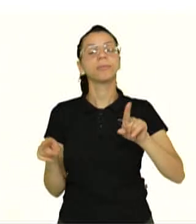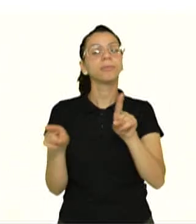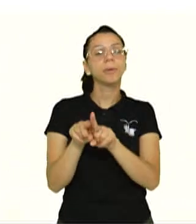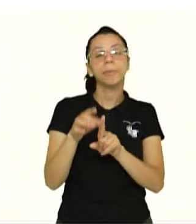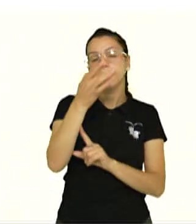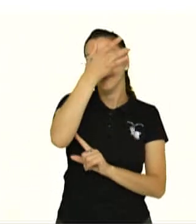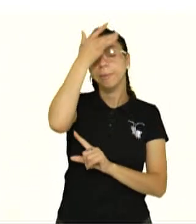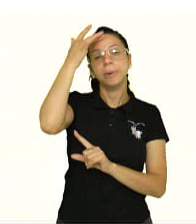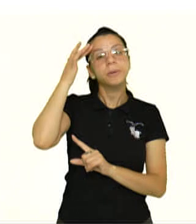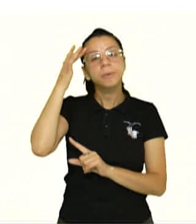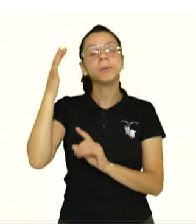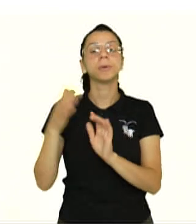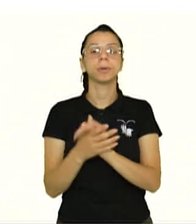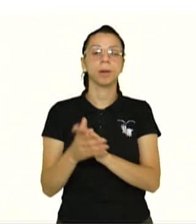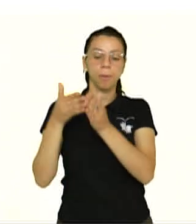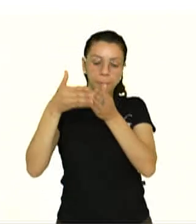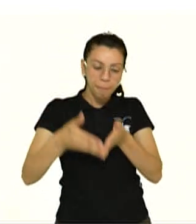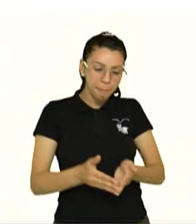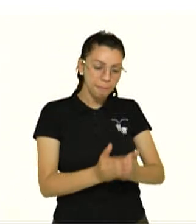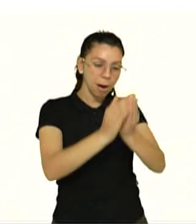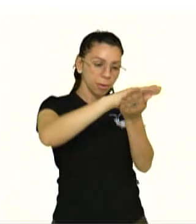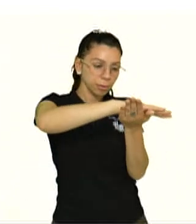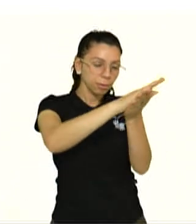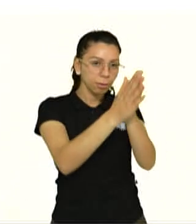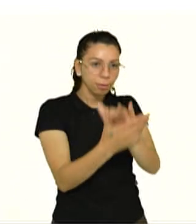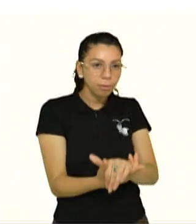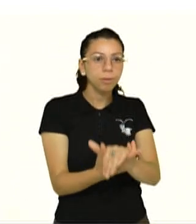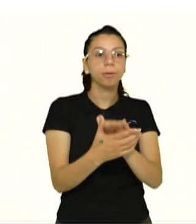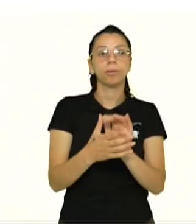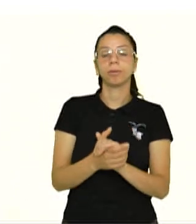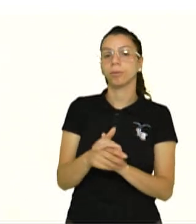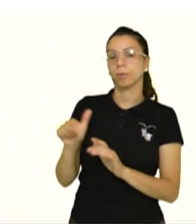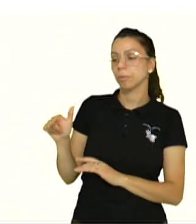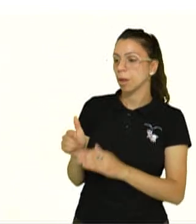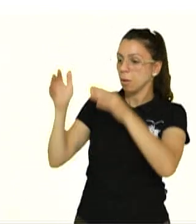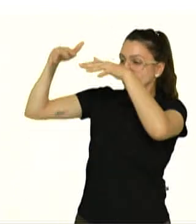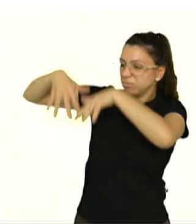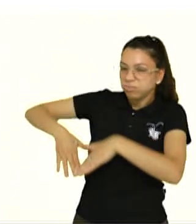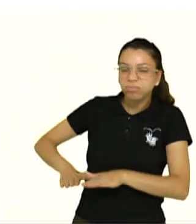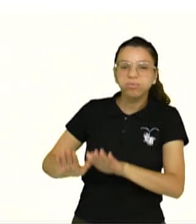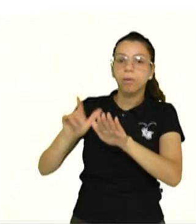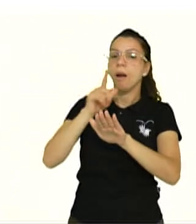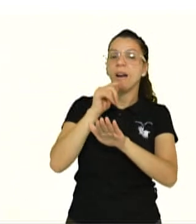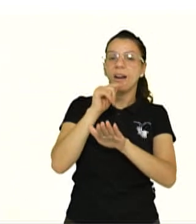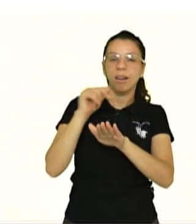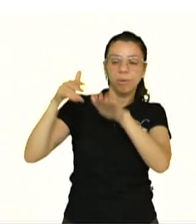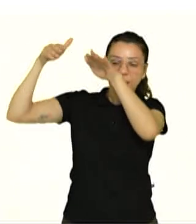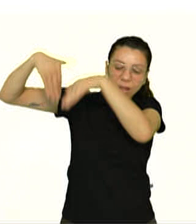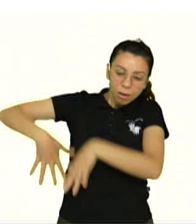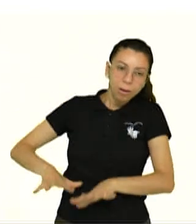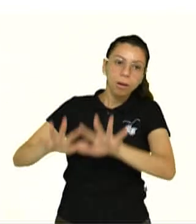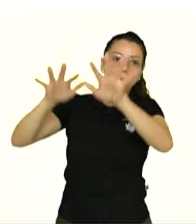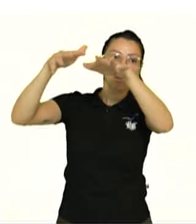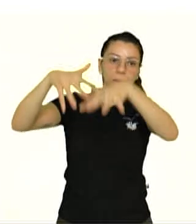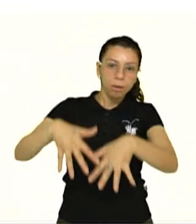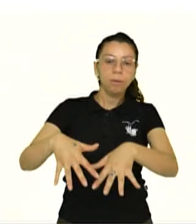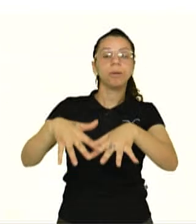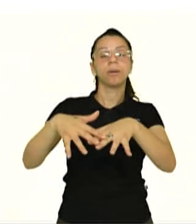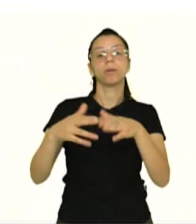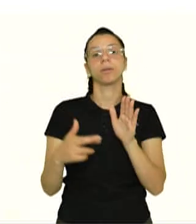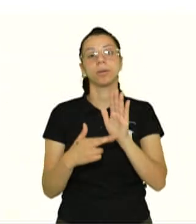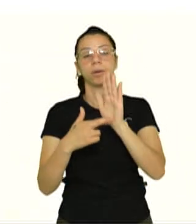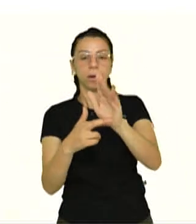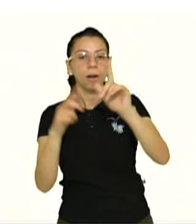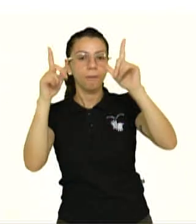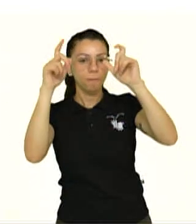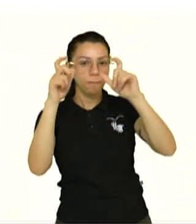pessoas que naufragaram, né, e estão ali sendo ameaçadas por ondas grandiosas, e a obra não mostra, mas ela tem, essa